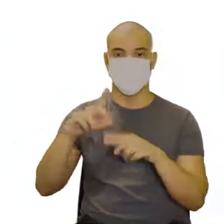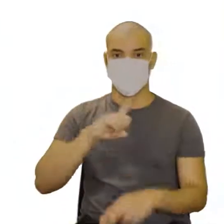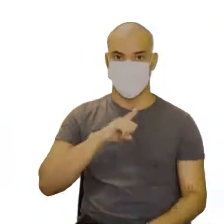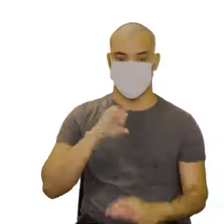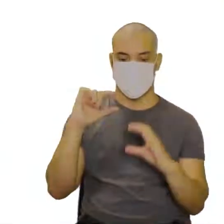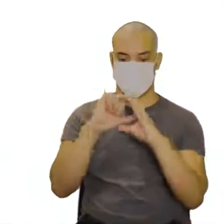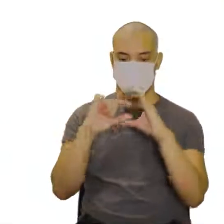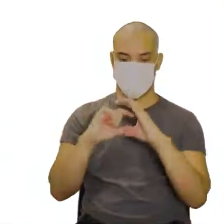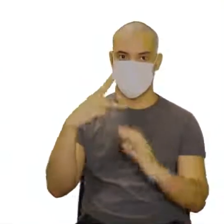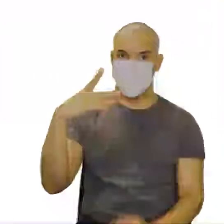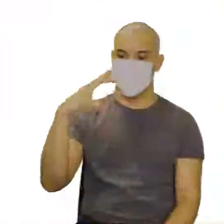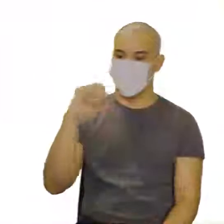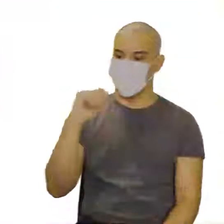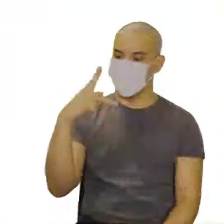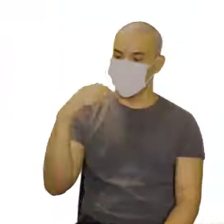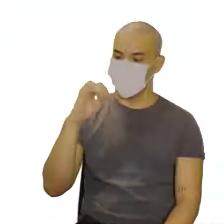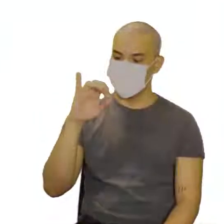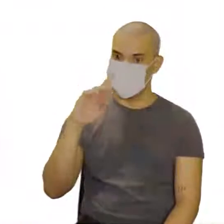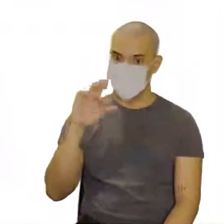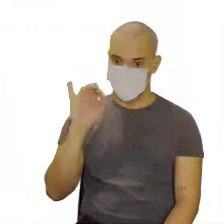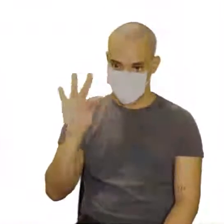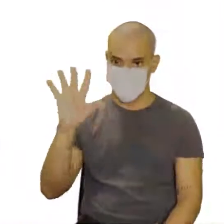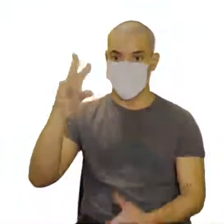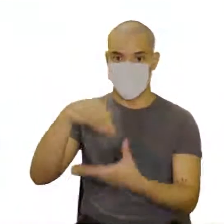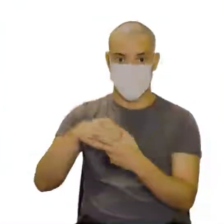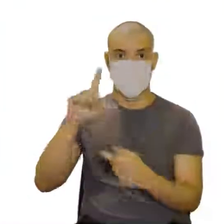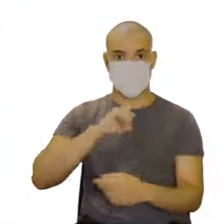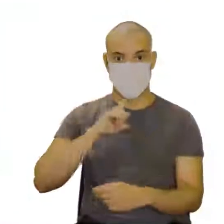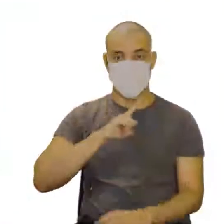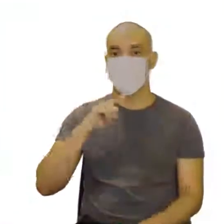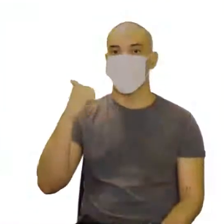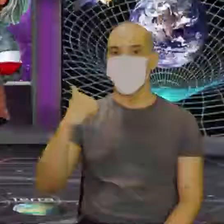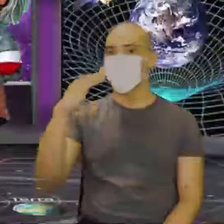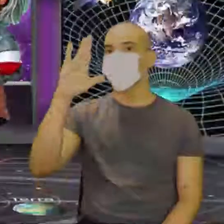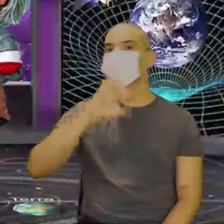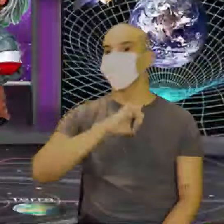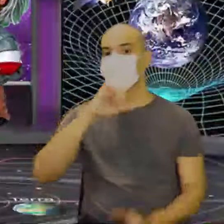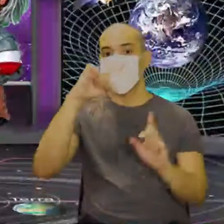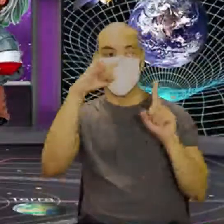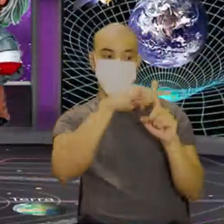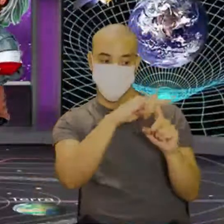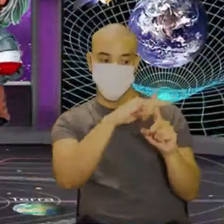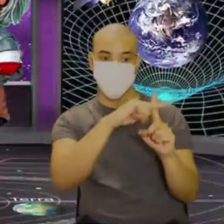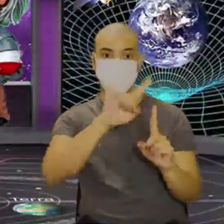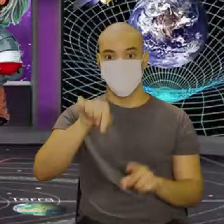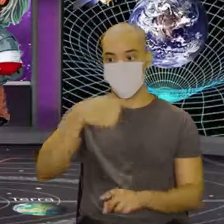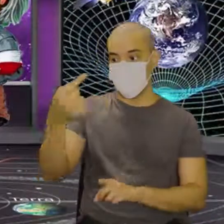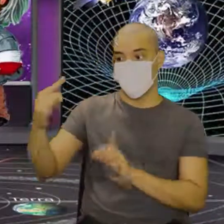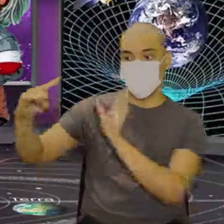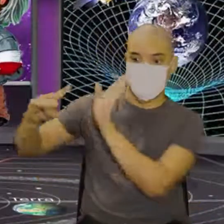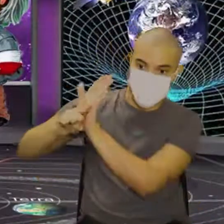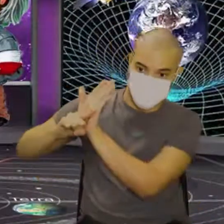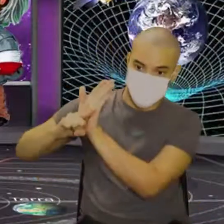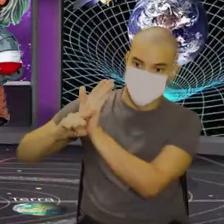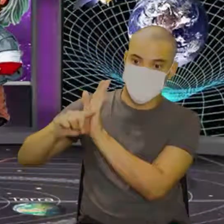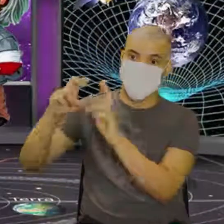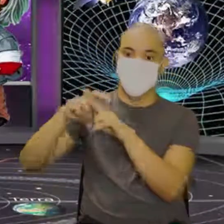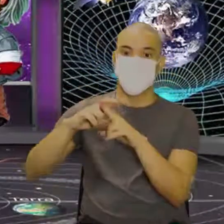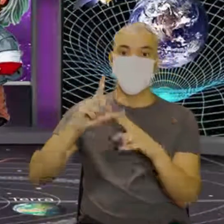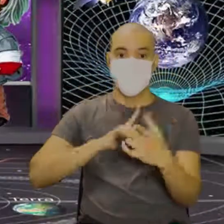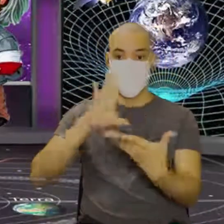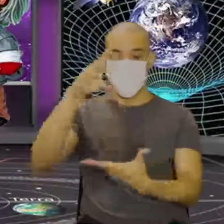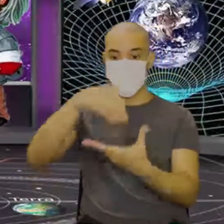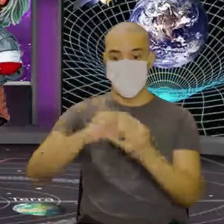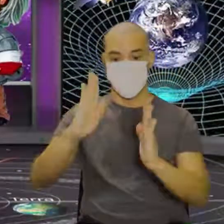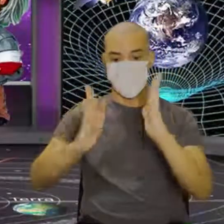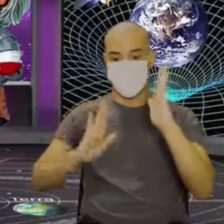são formadas por duas peças condutoras. Eu tenho aí um terminal positivo, eu tenho um terminal negativo e ali no meio